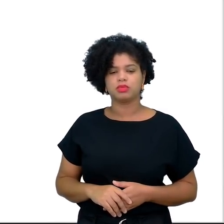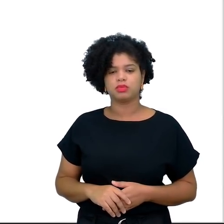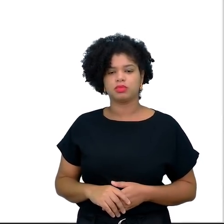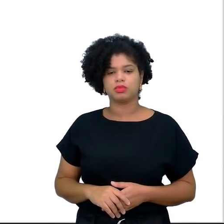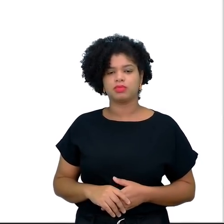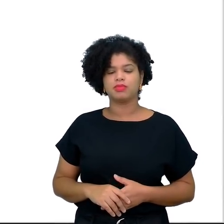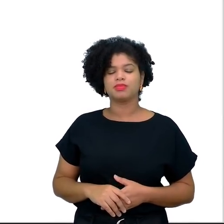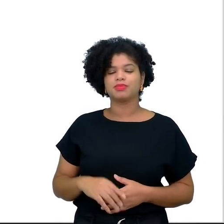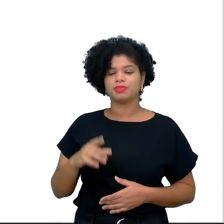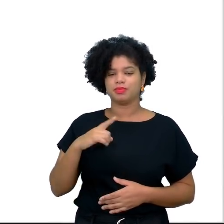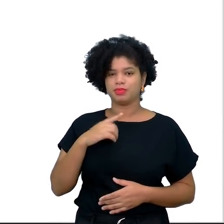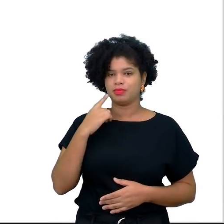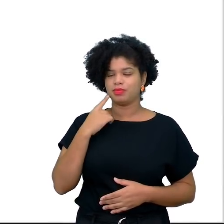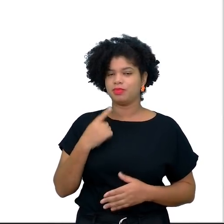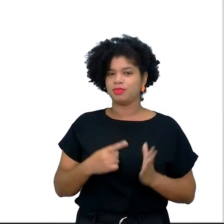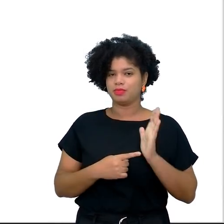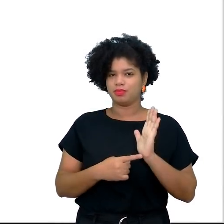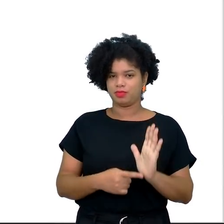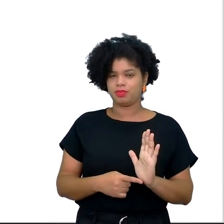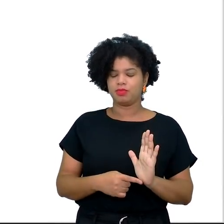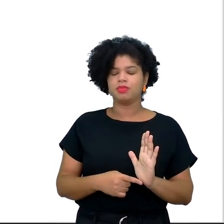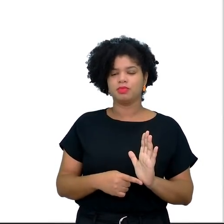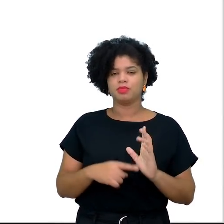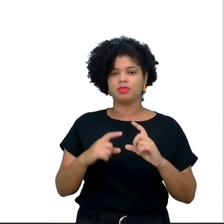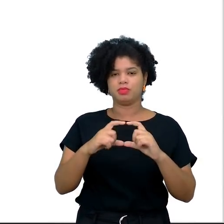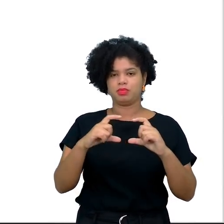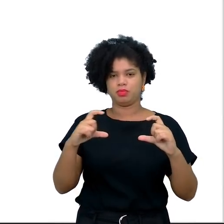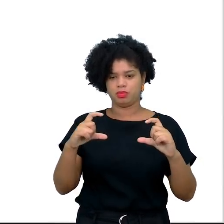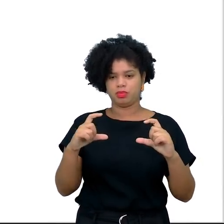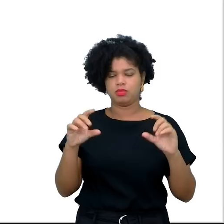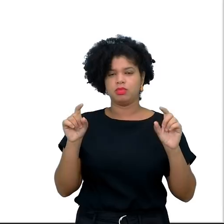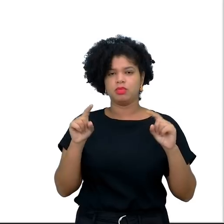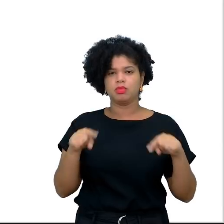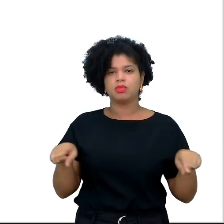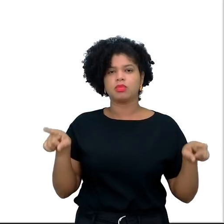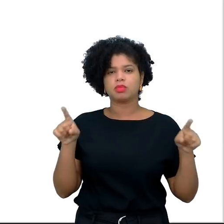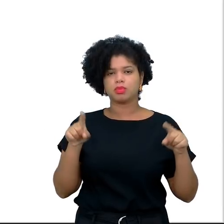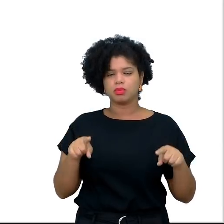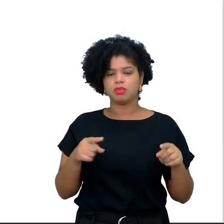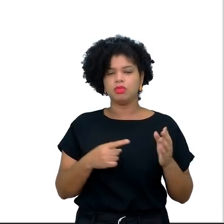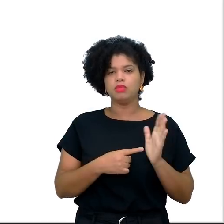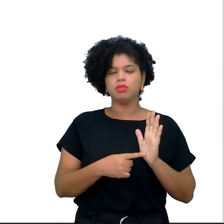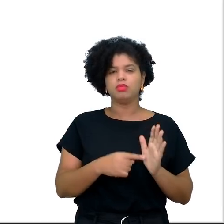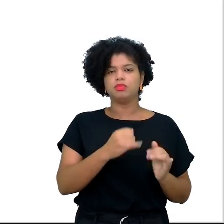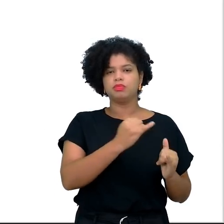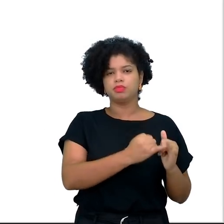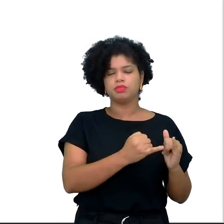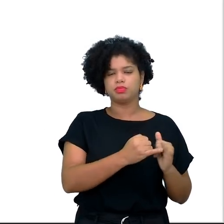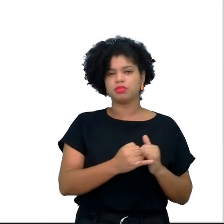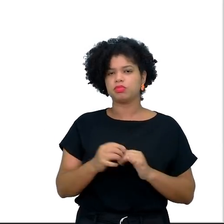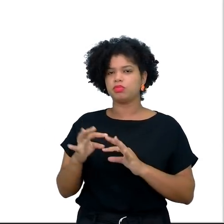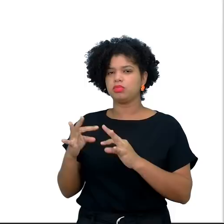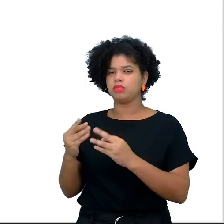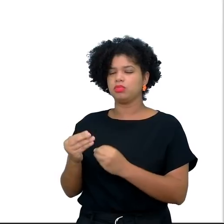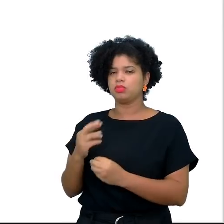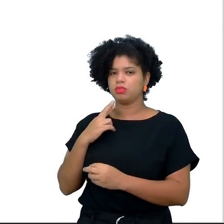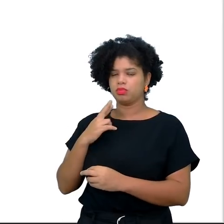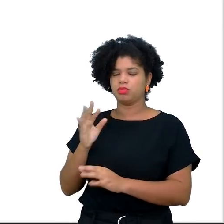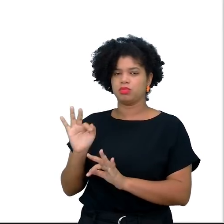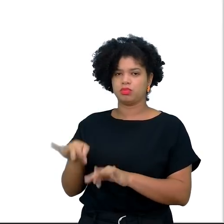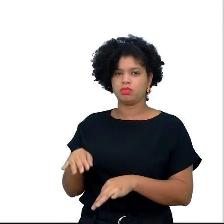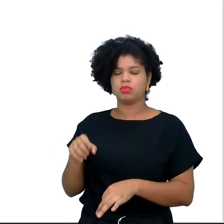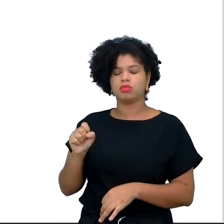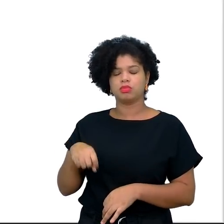E aí, nesse esquema aqui que eu trouxe para vocês, nós vamos retomar o significado de composição dentro do